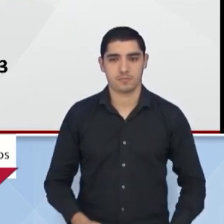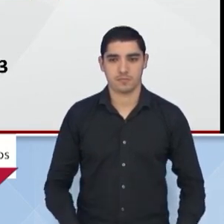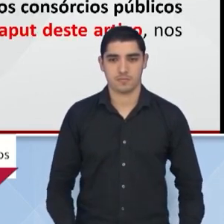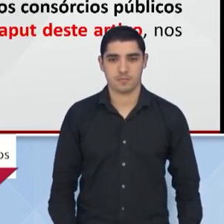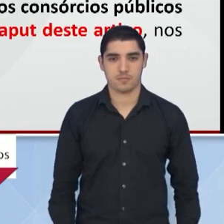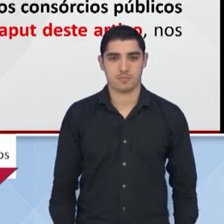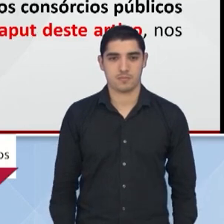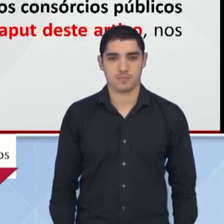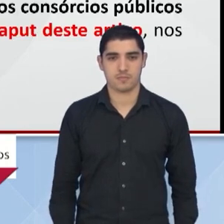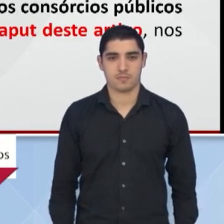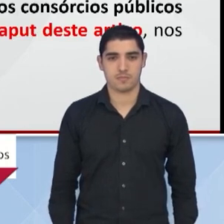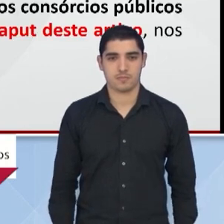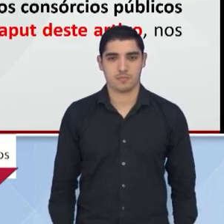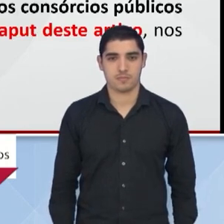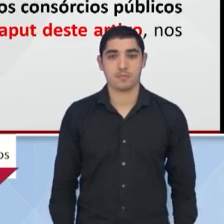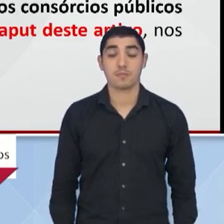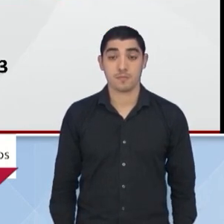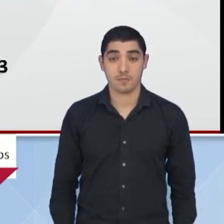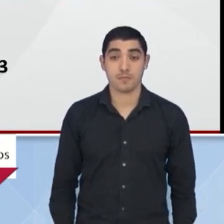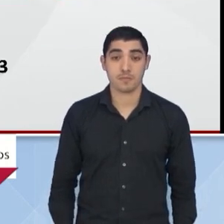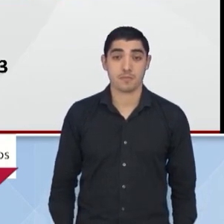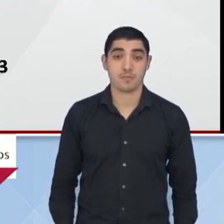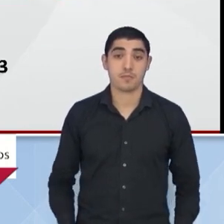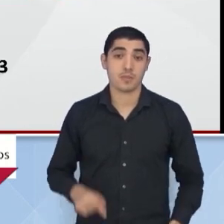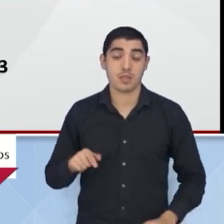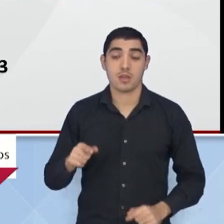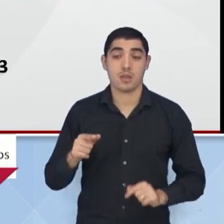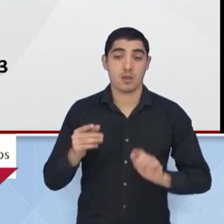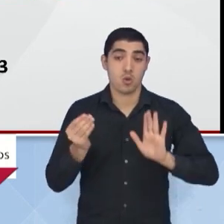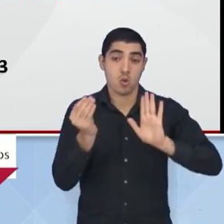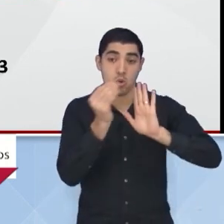cadê um pouco sobre registro de